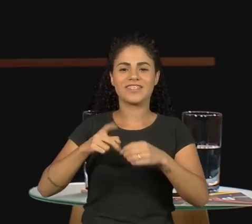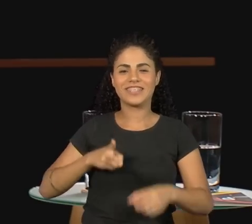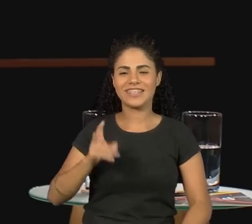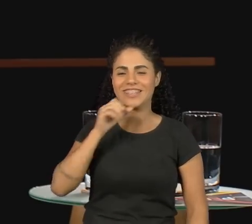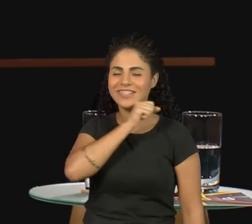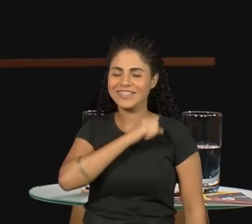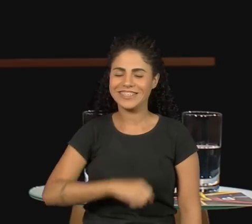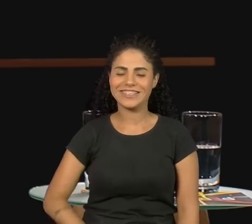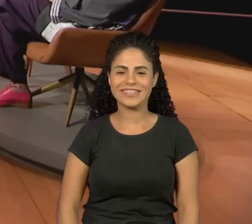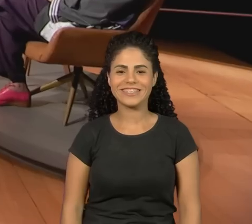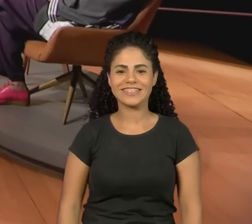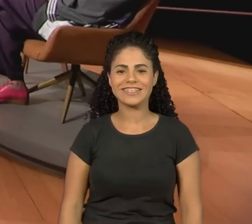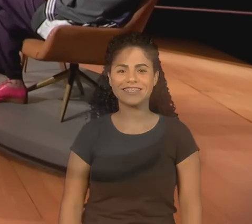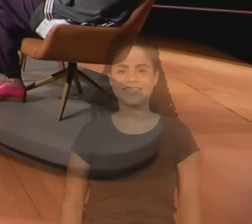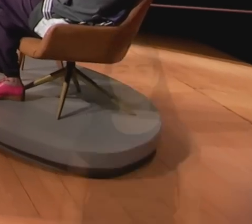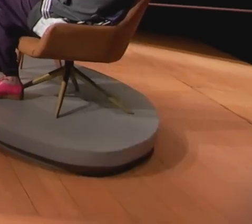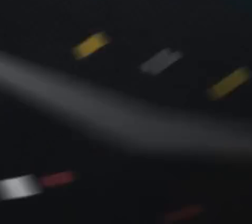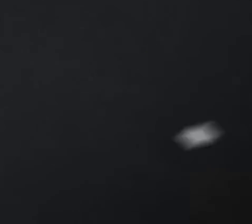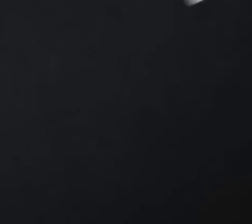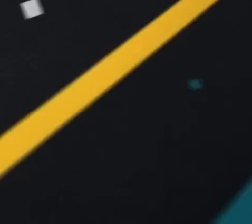Jorge Farjala.